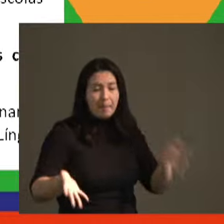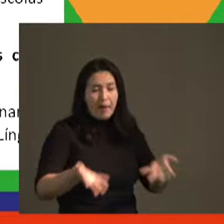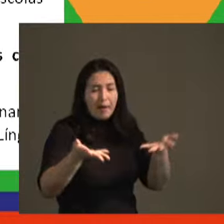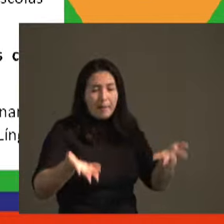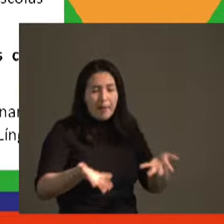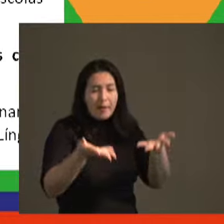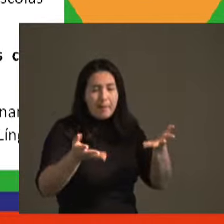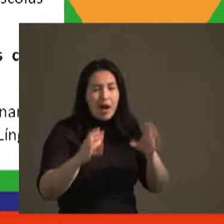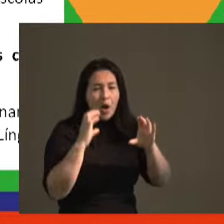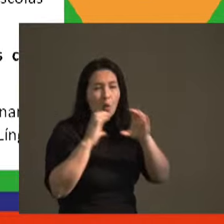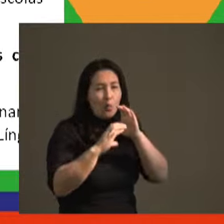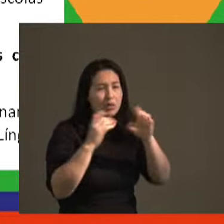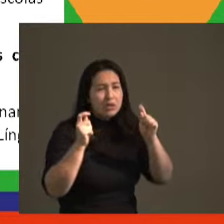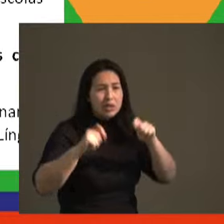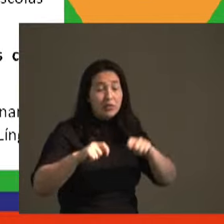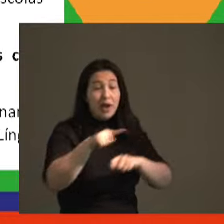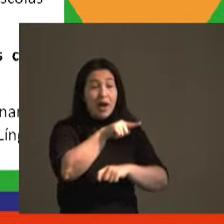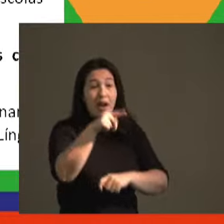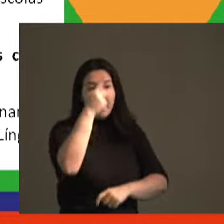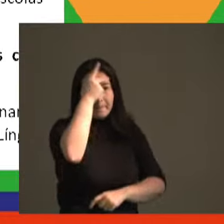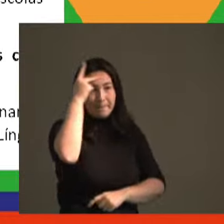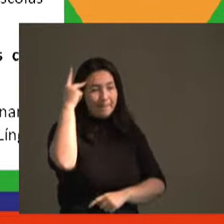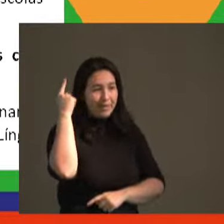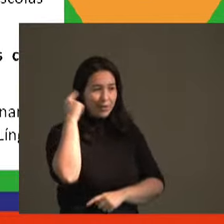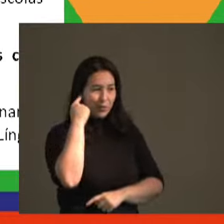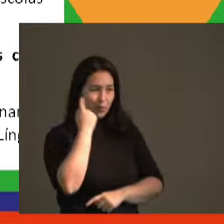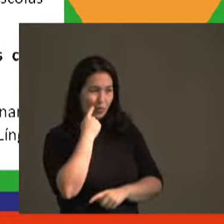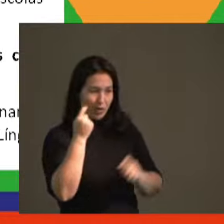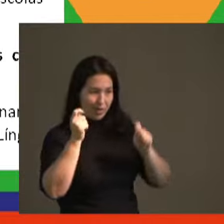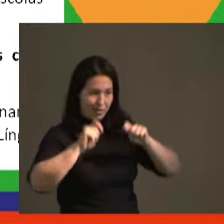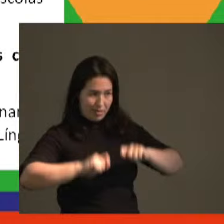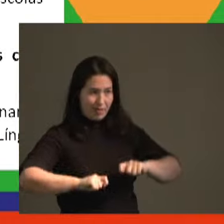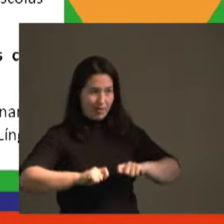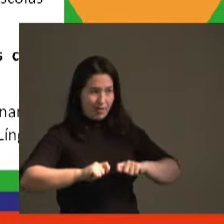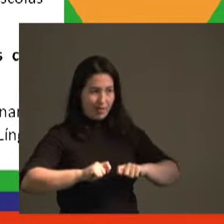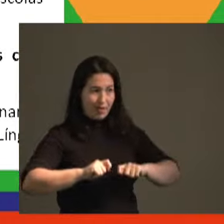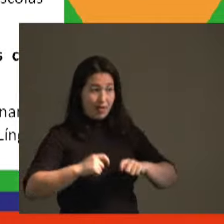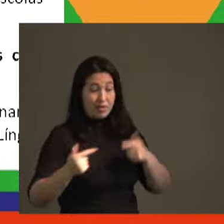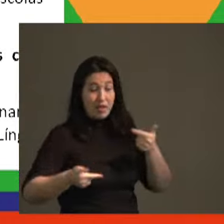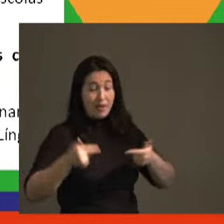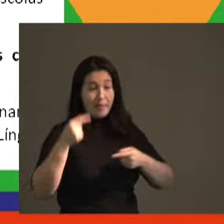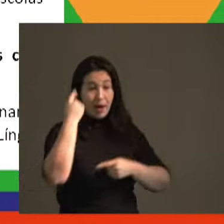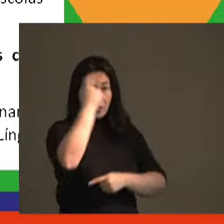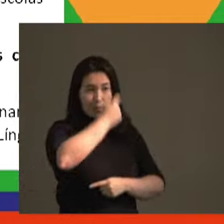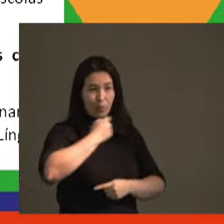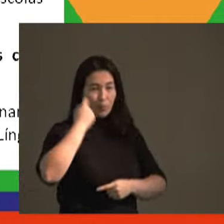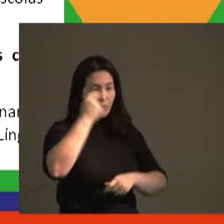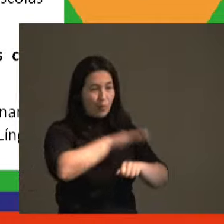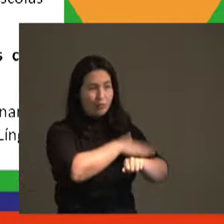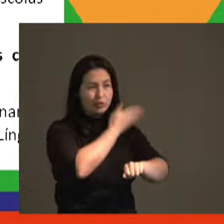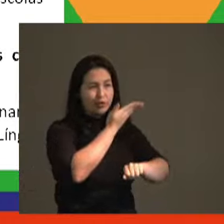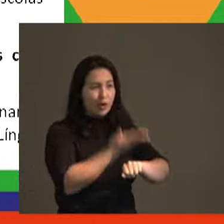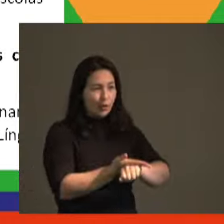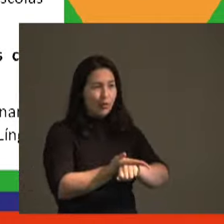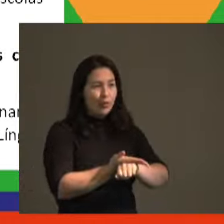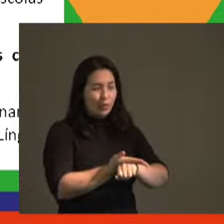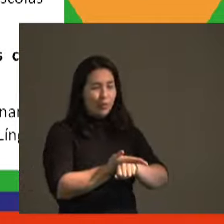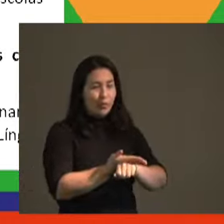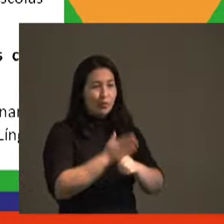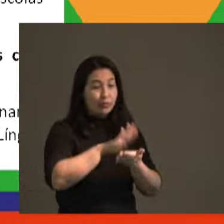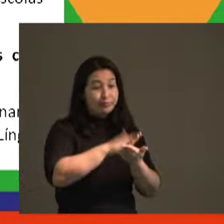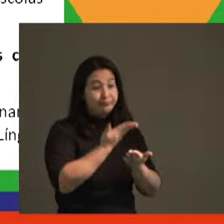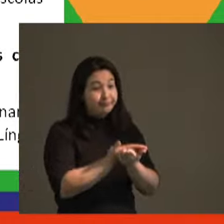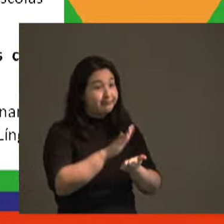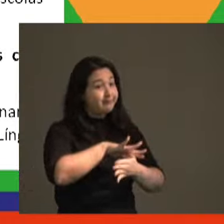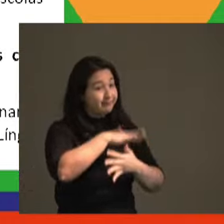acessibilidade comunicacional para as pessoas surdas, mediante oferta de serviço 24 horas de tradução e interpretação da Língua Brasileira